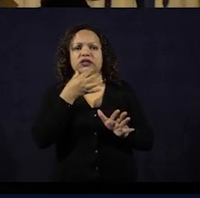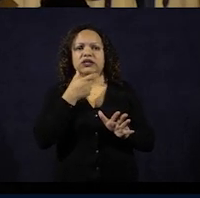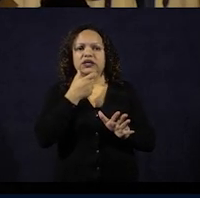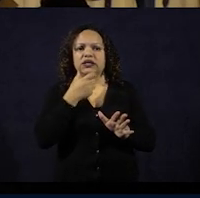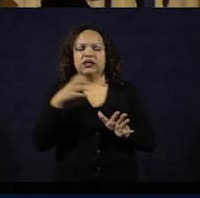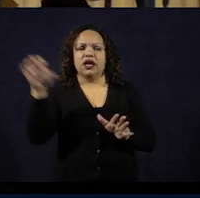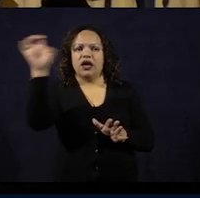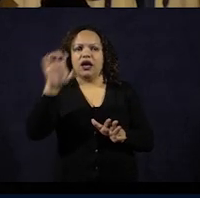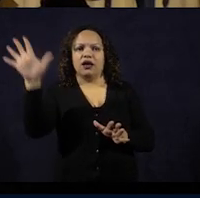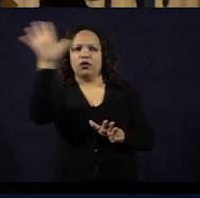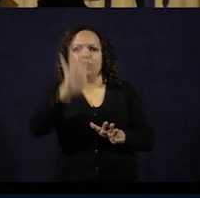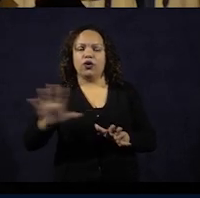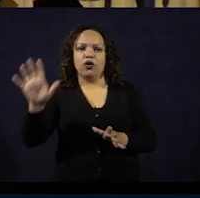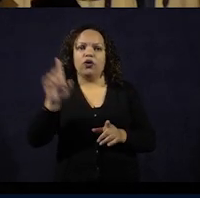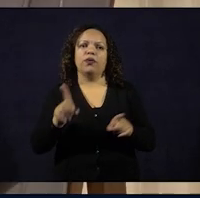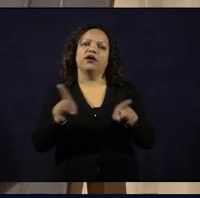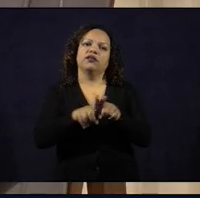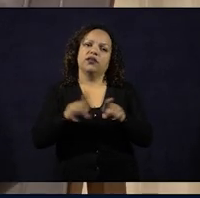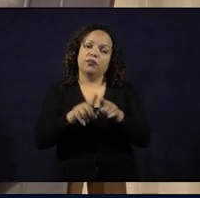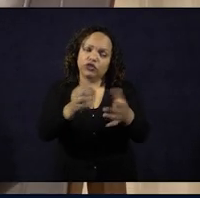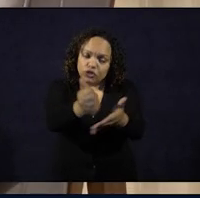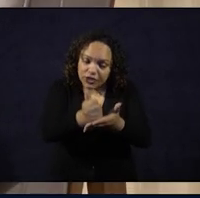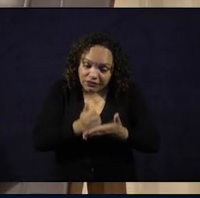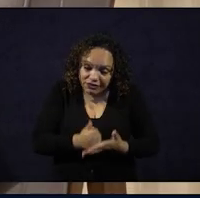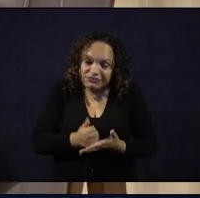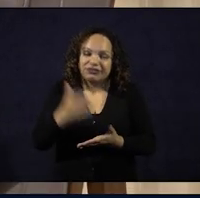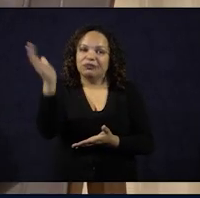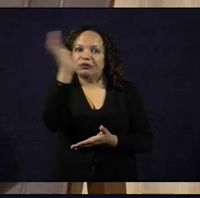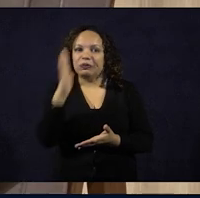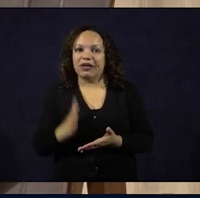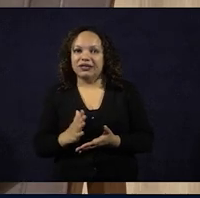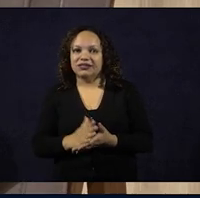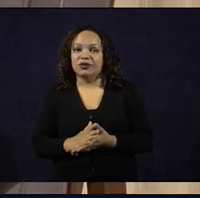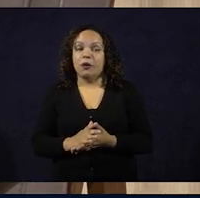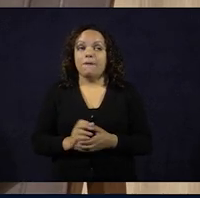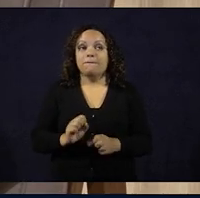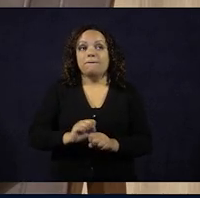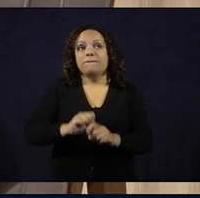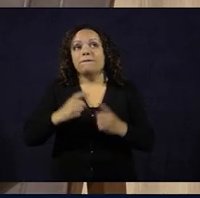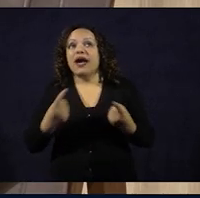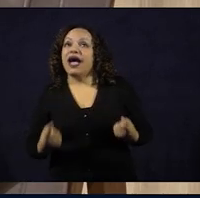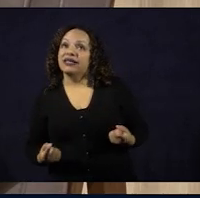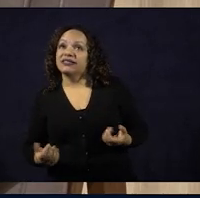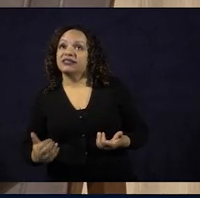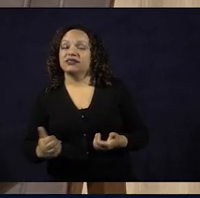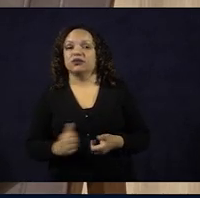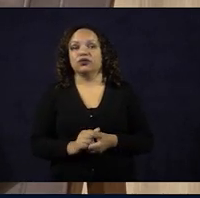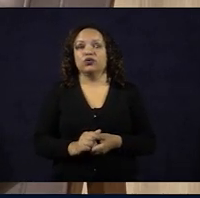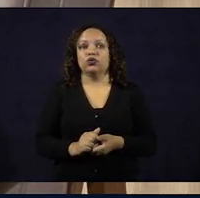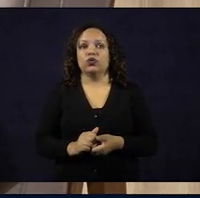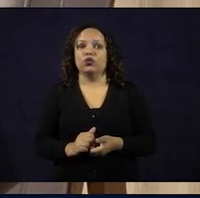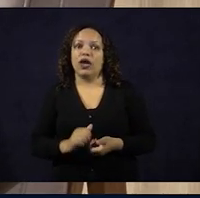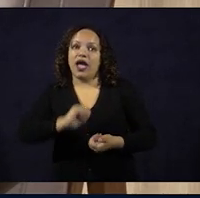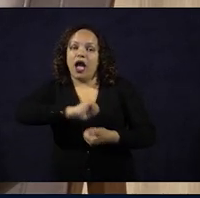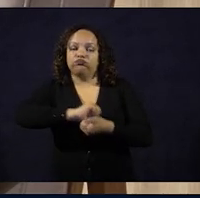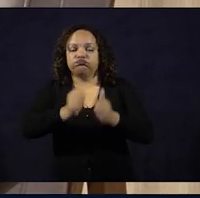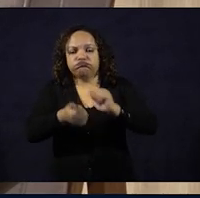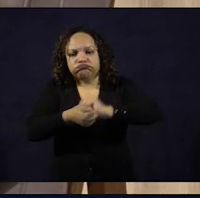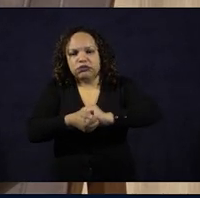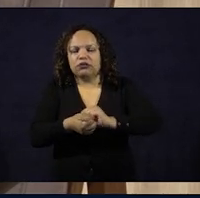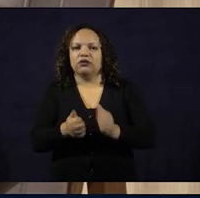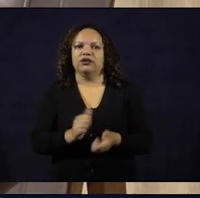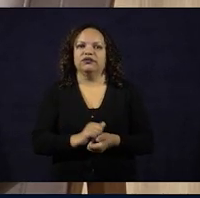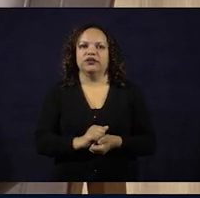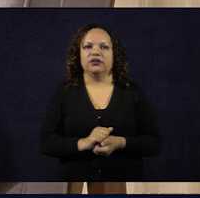e a gente quer trazer para o Brasil e não necessariamente eles são adequados aí uma pergunta provocativa aqui é se é eletrificação ela